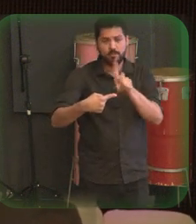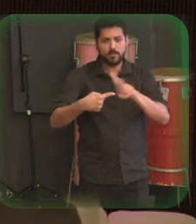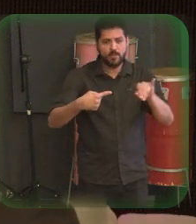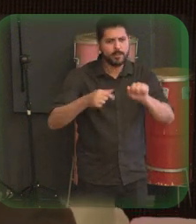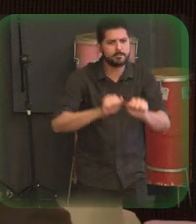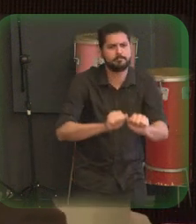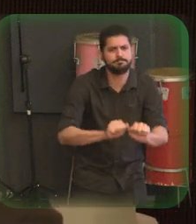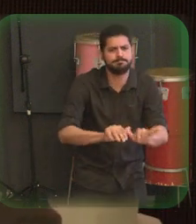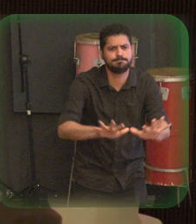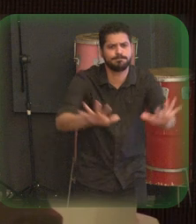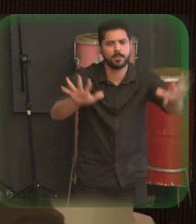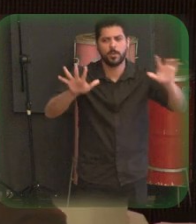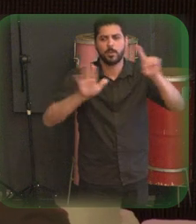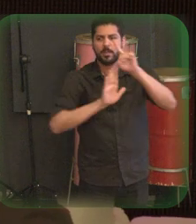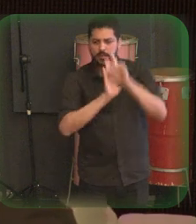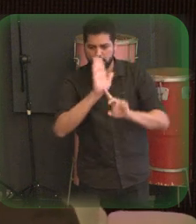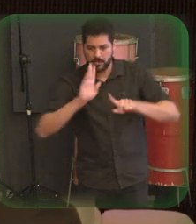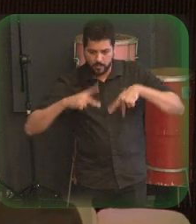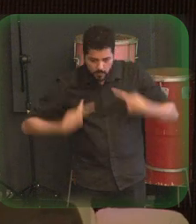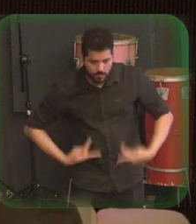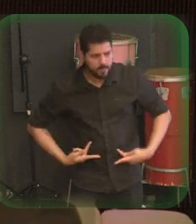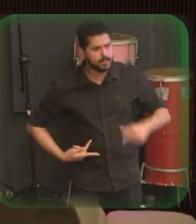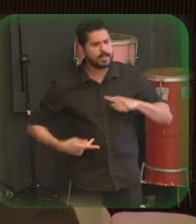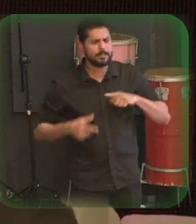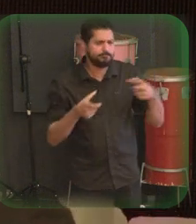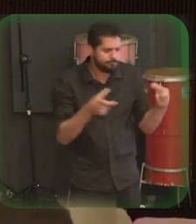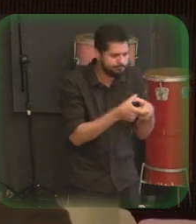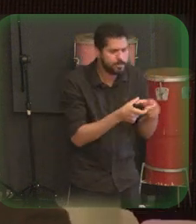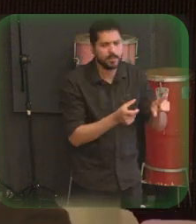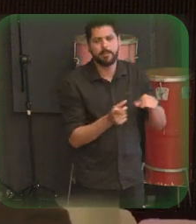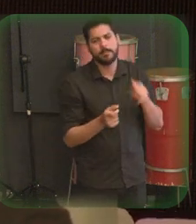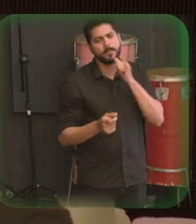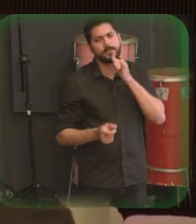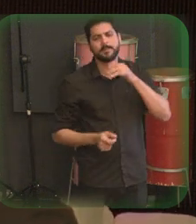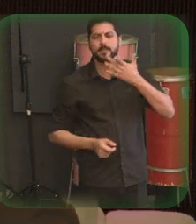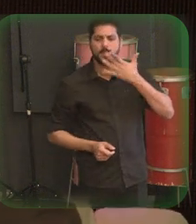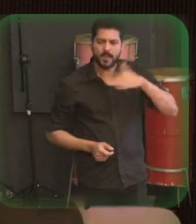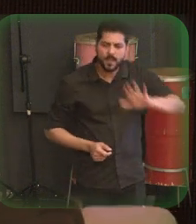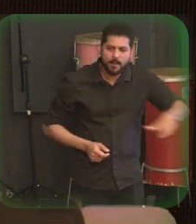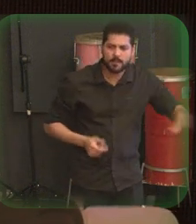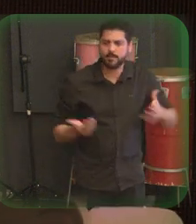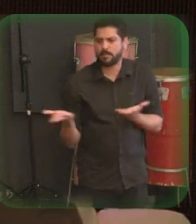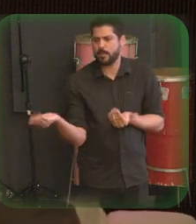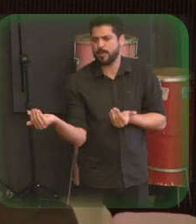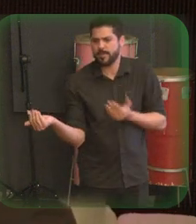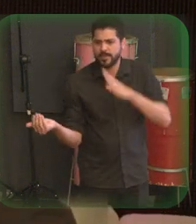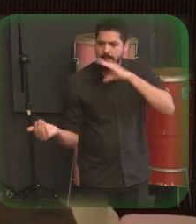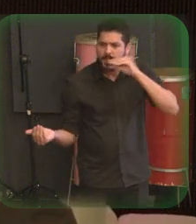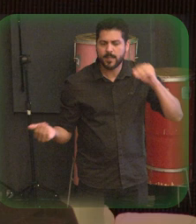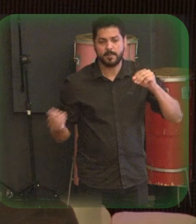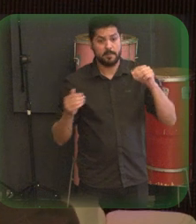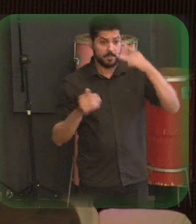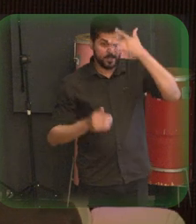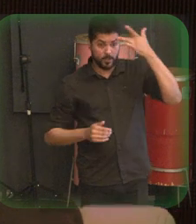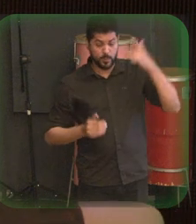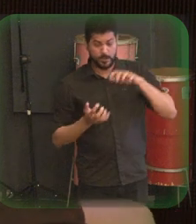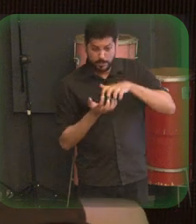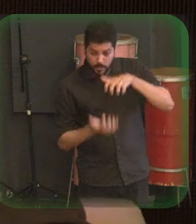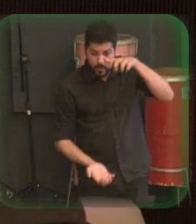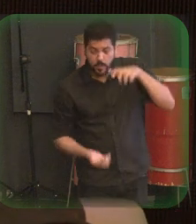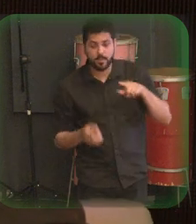a proteção dos direitos humanos dos grupos vulneráveis, como crianças e adolescentes, pessoas idosas, mulheres,